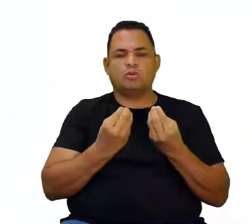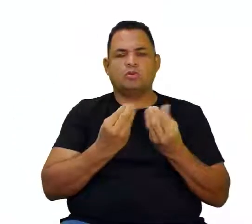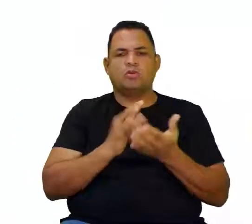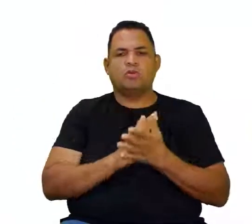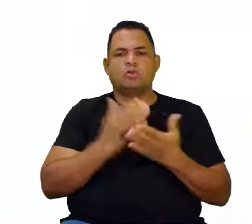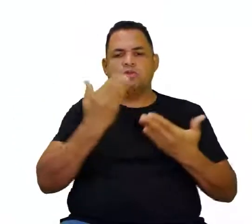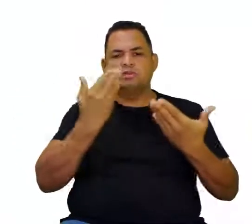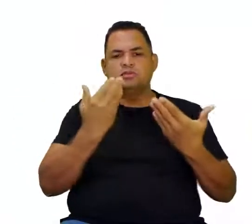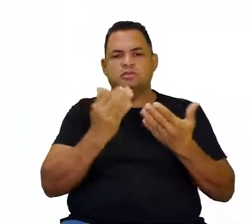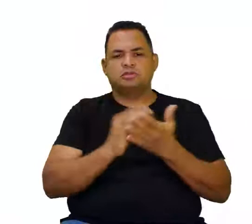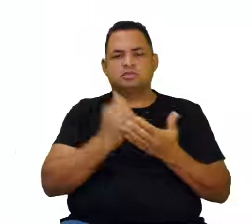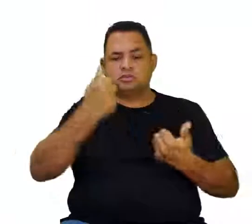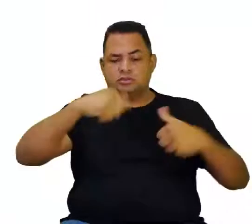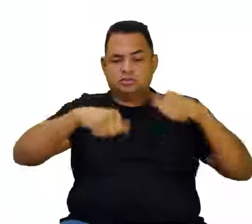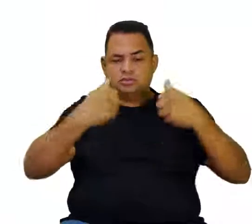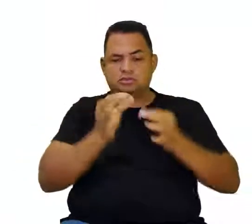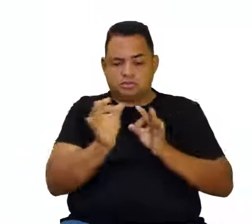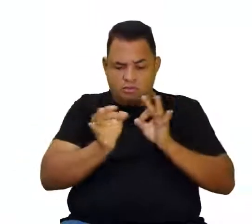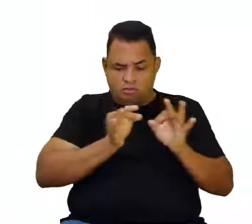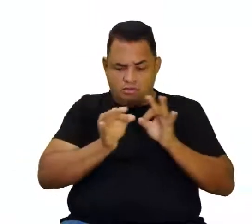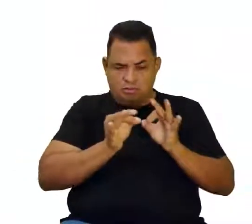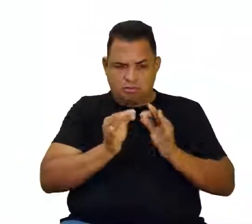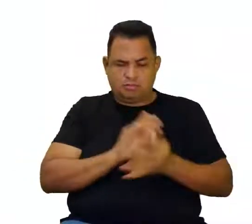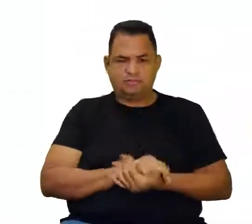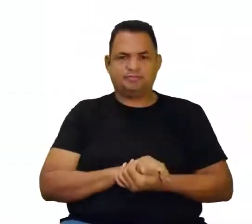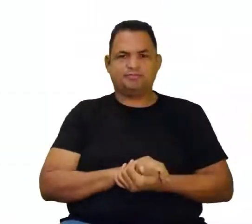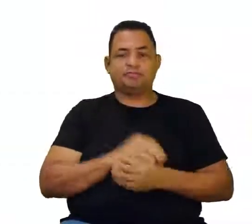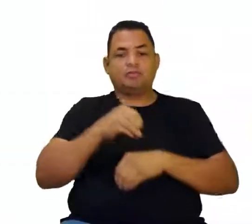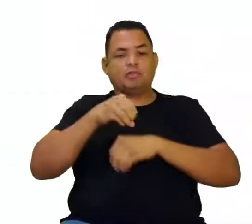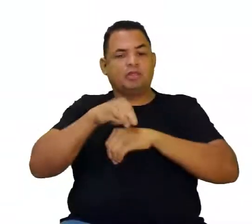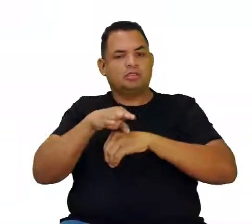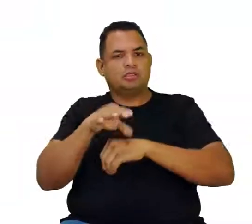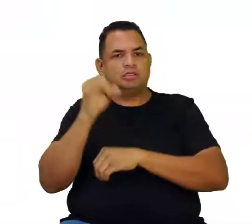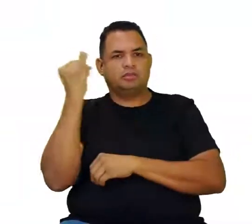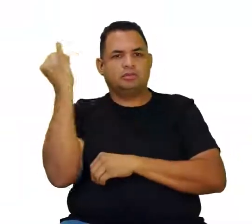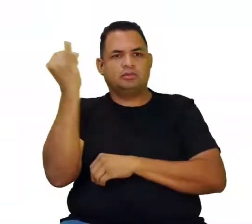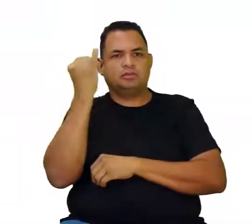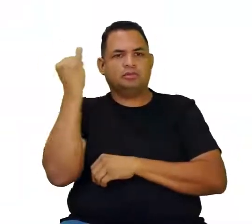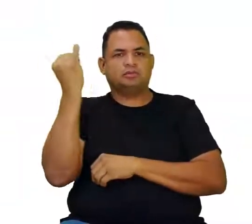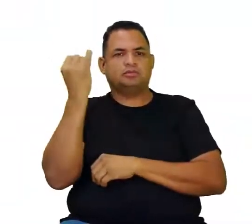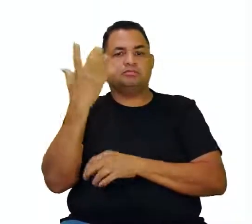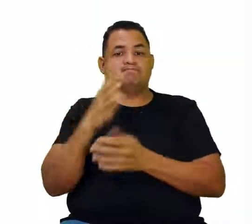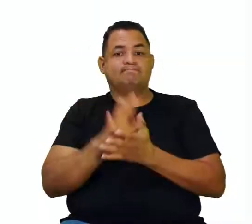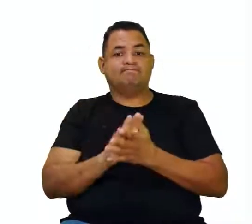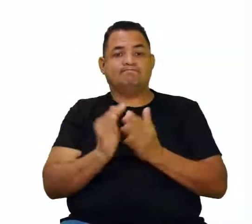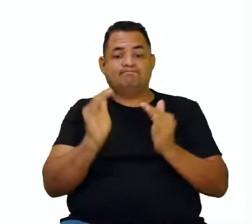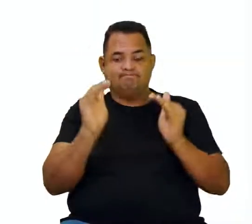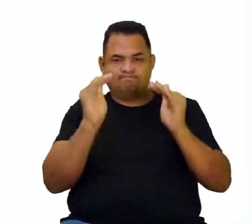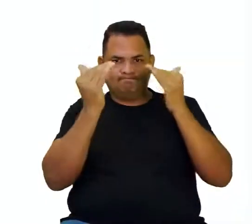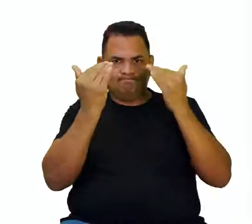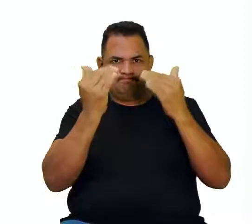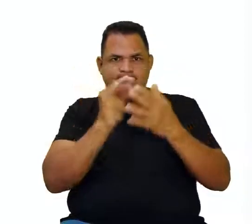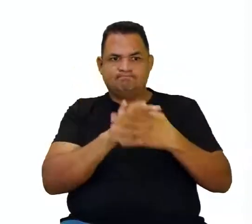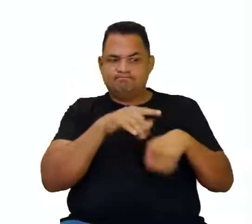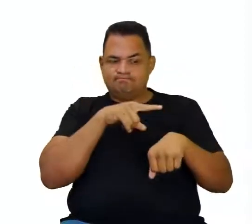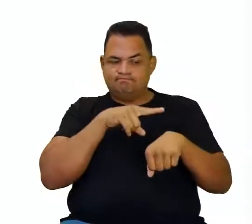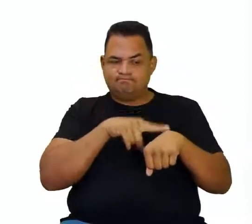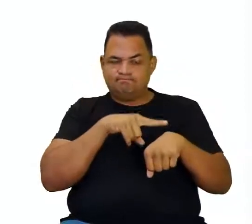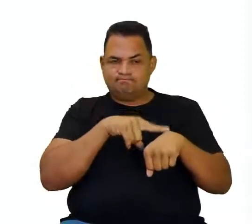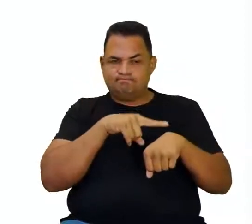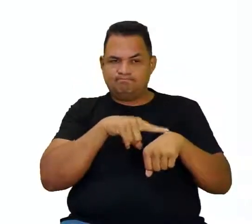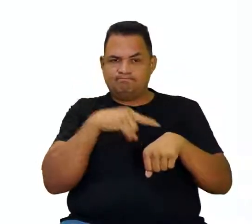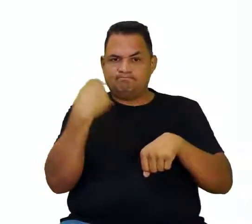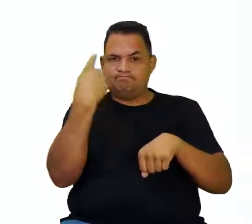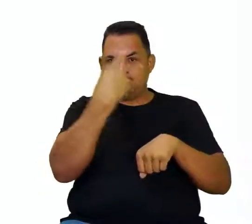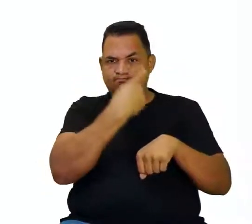avaliações são elaboradas. Outra dica importante é para você prestar atenção no tempo.